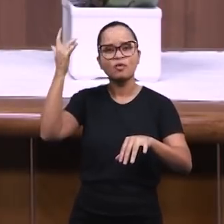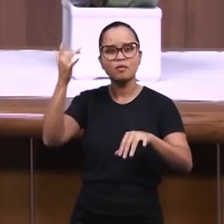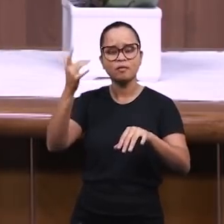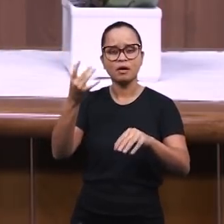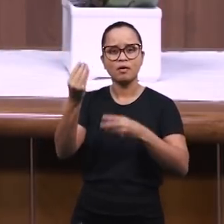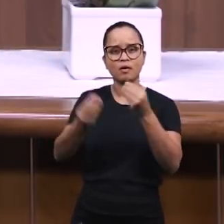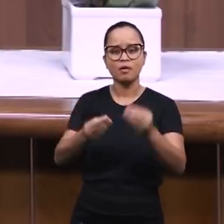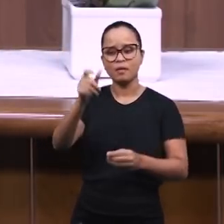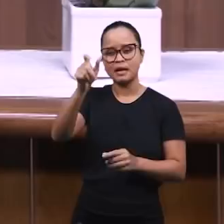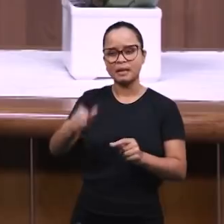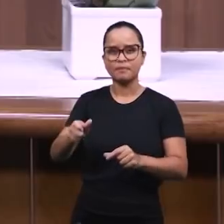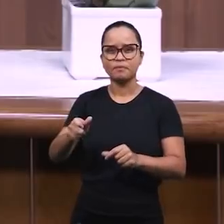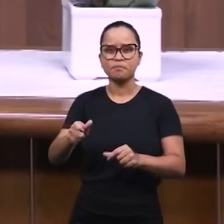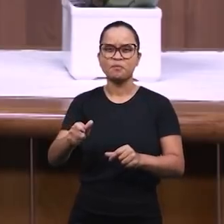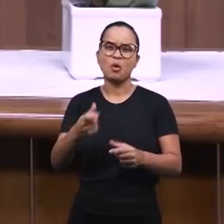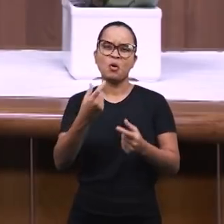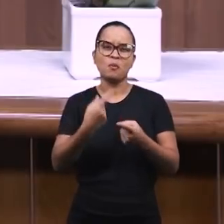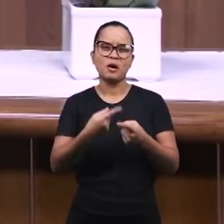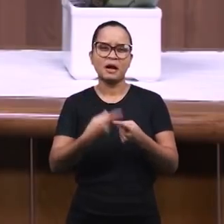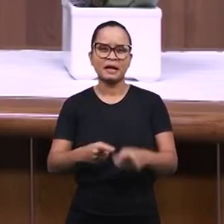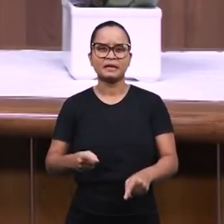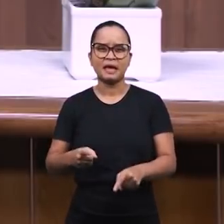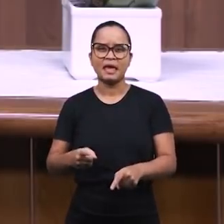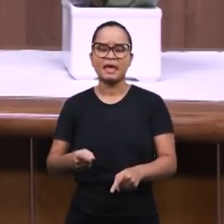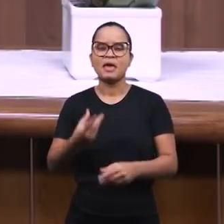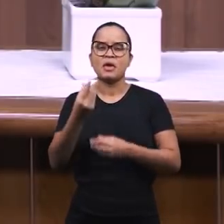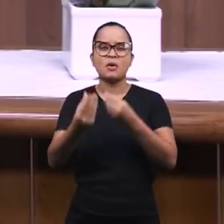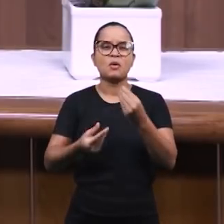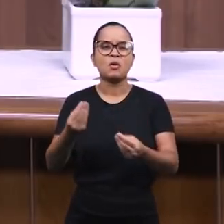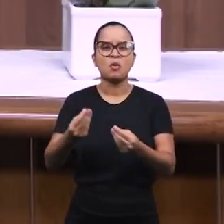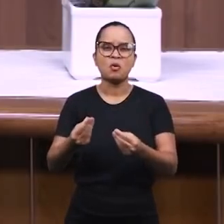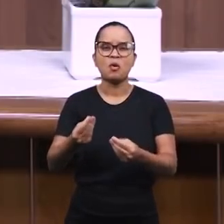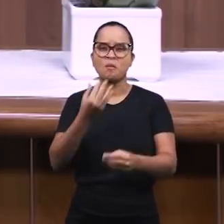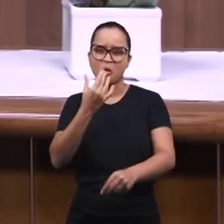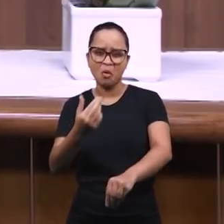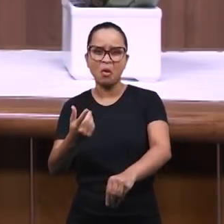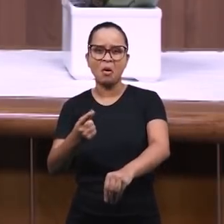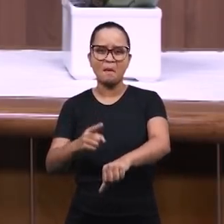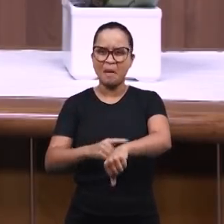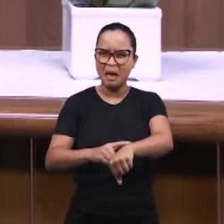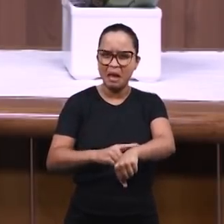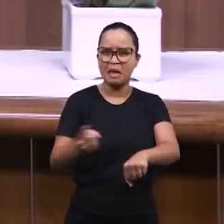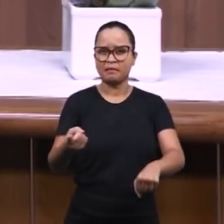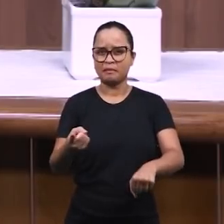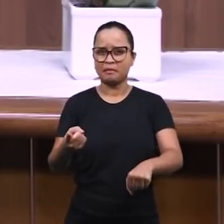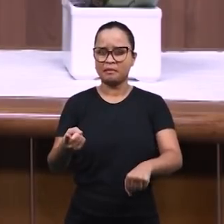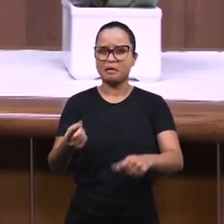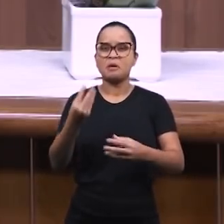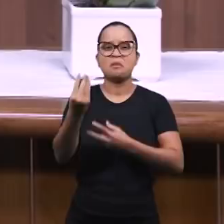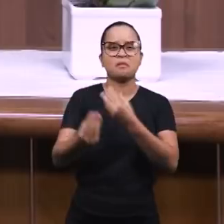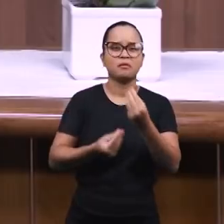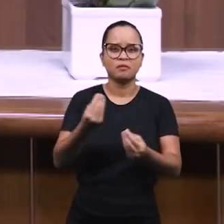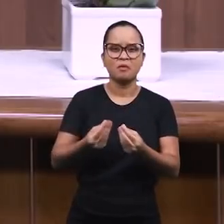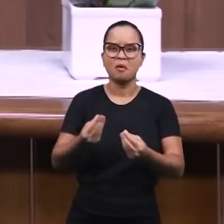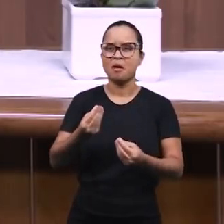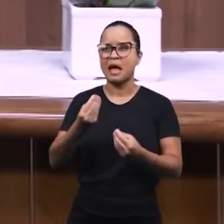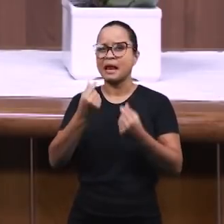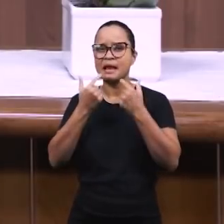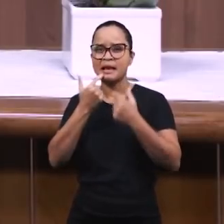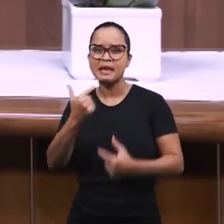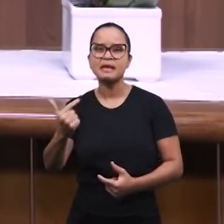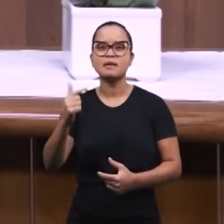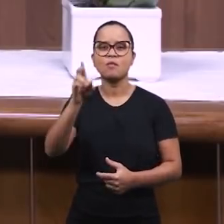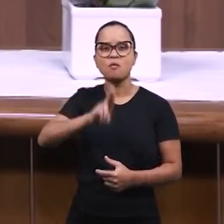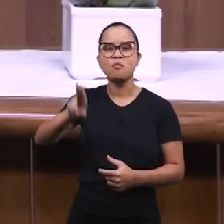a pessoa pela sua cor de pele, pela sua condição social, econômica, pelo país onde mora, pelo idioma que fala.